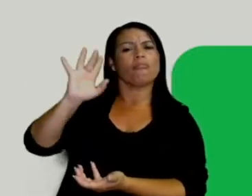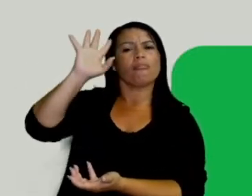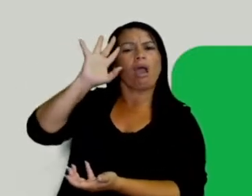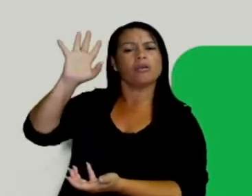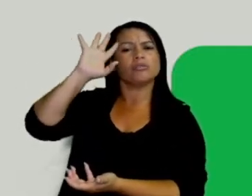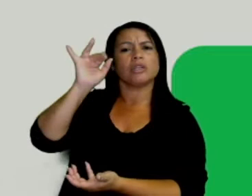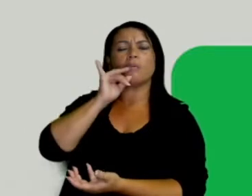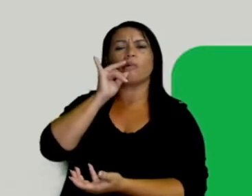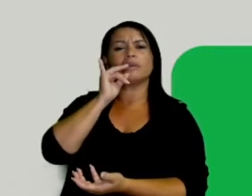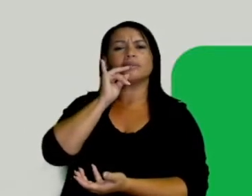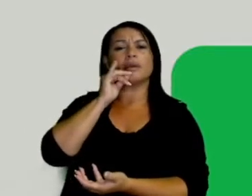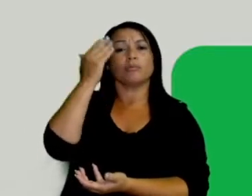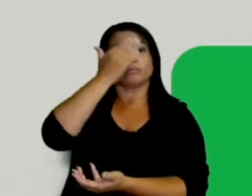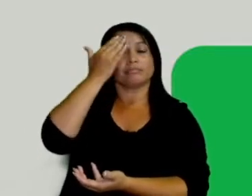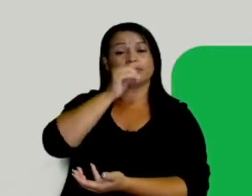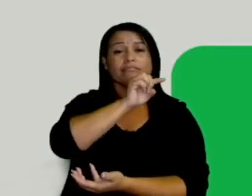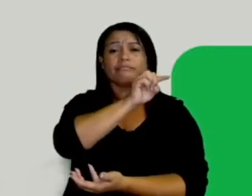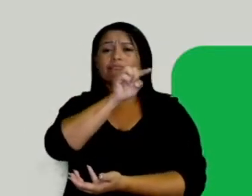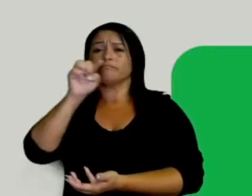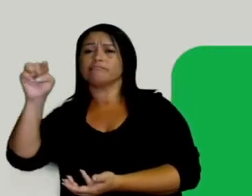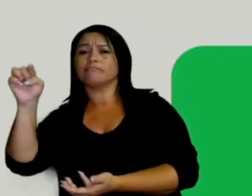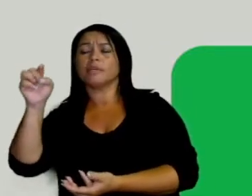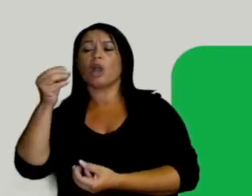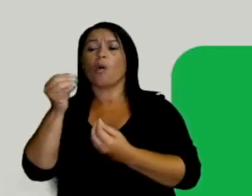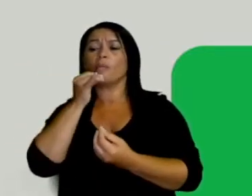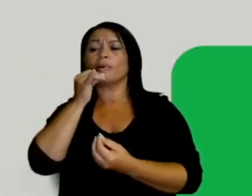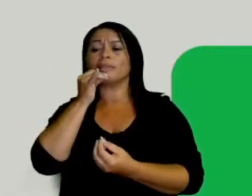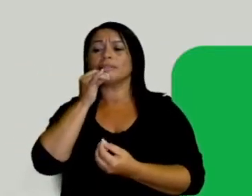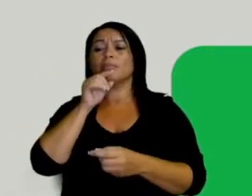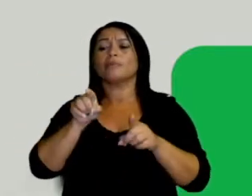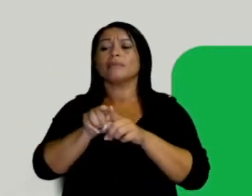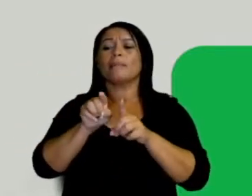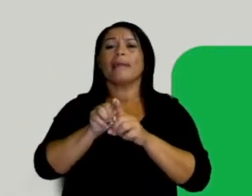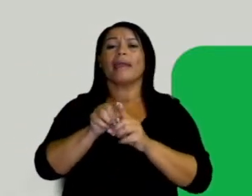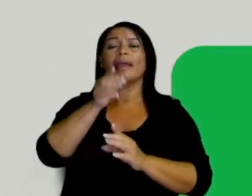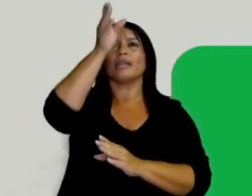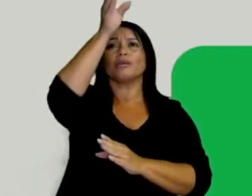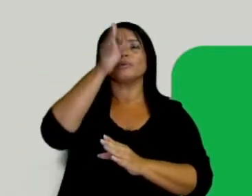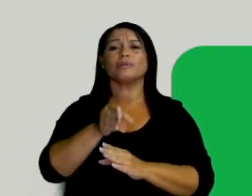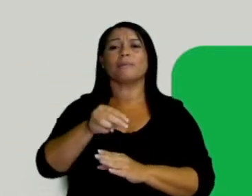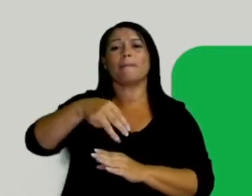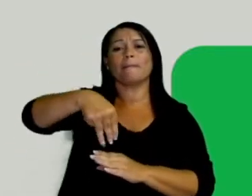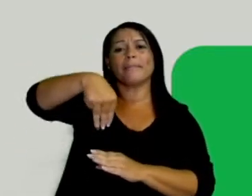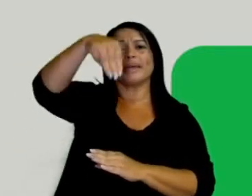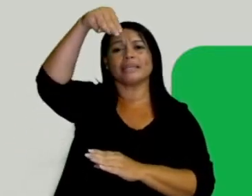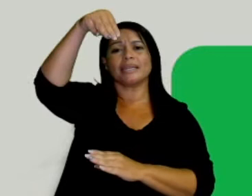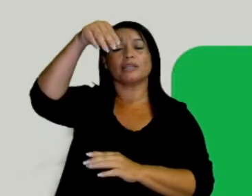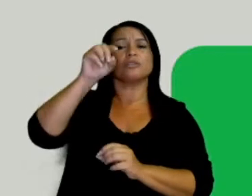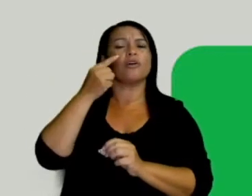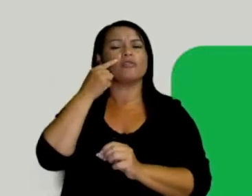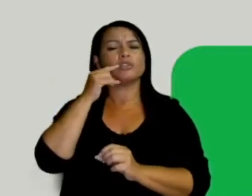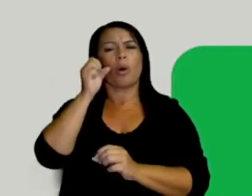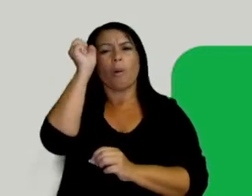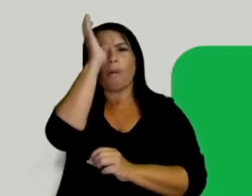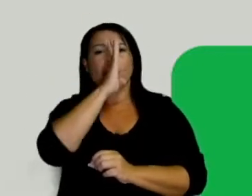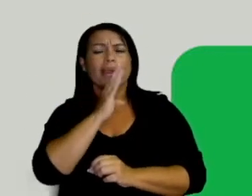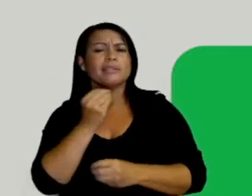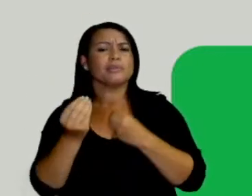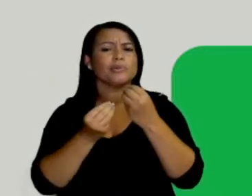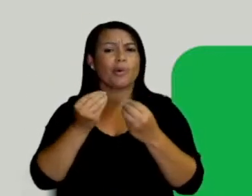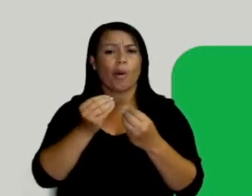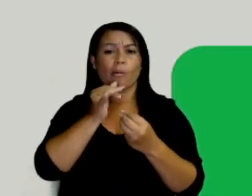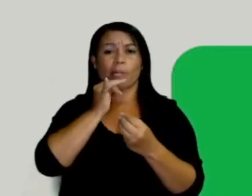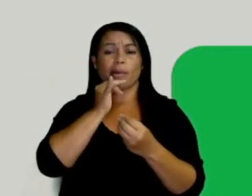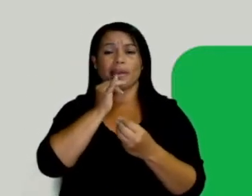corta a superfície da Terra no sentido horizontal, e os meridianos que cortam a superfície da Terra no sentido vertical. Então o Brasil, nesse sentido, ele